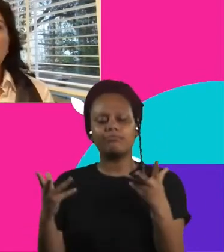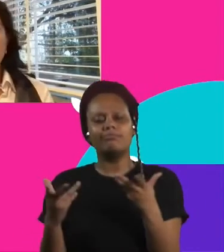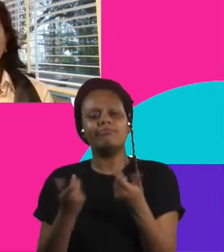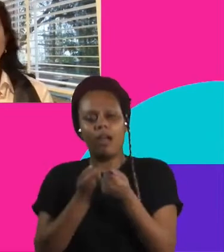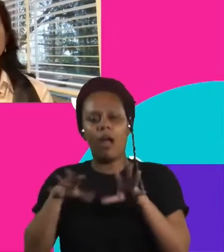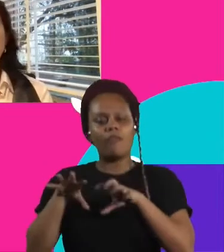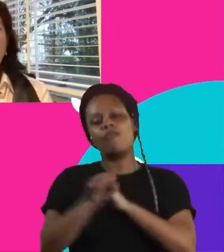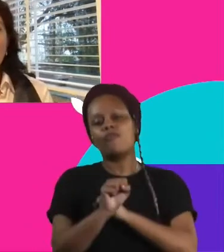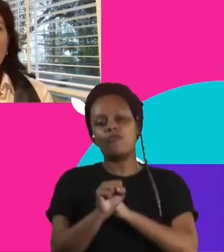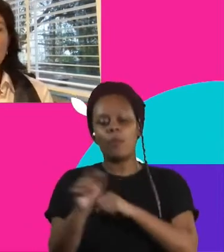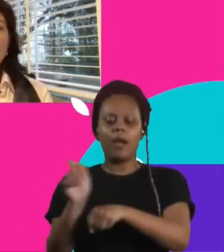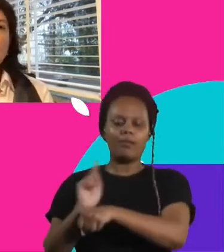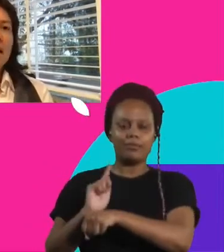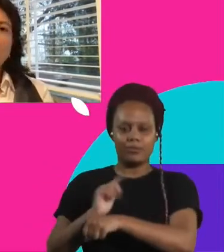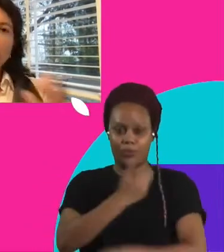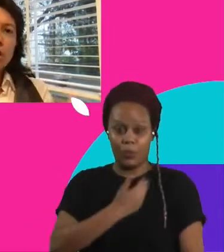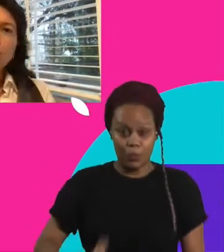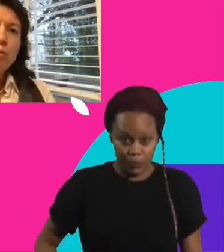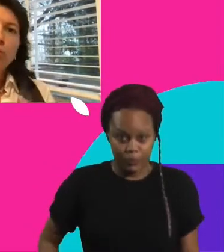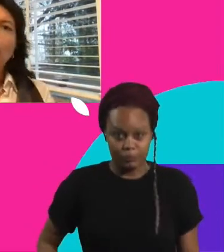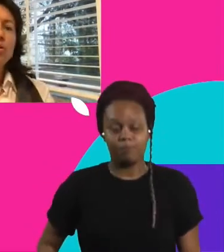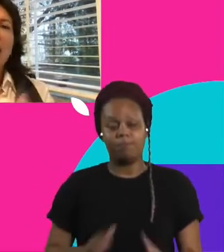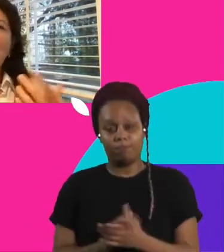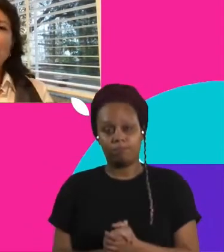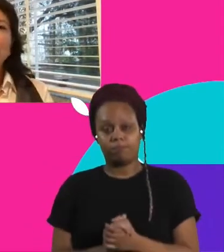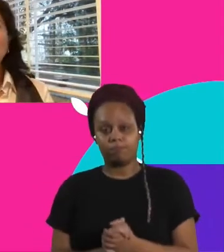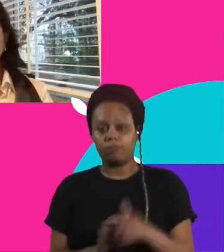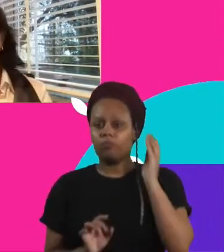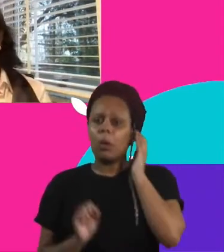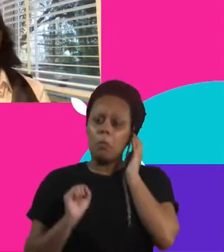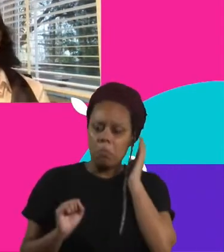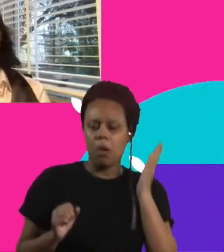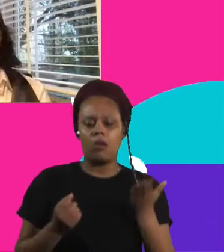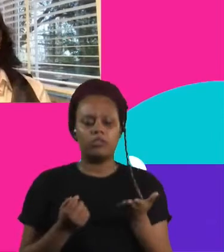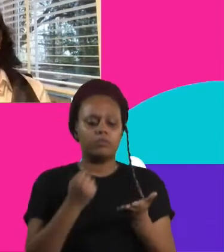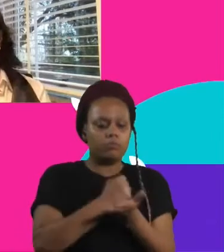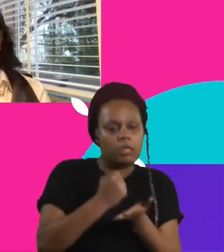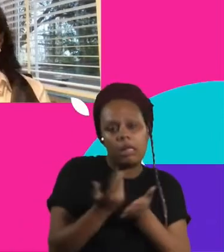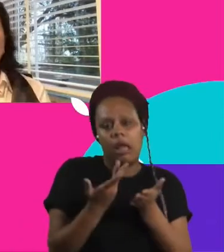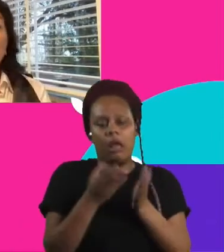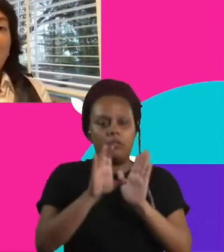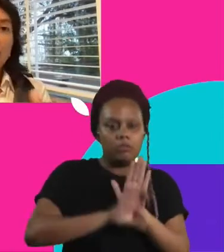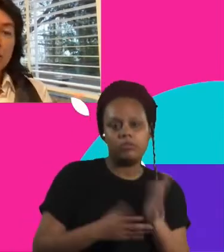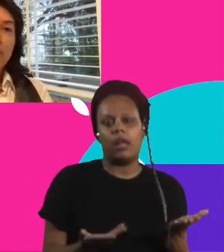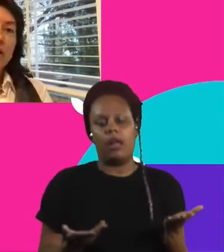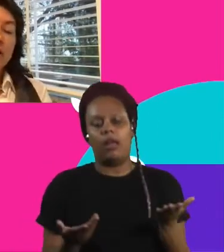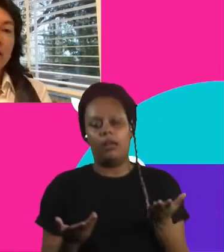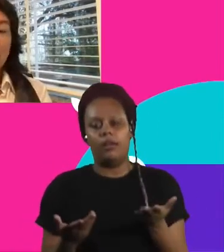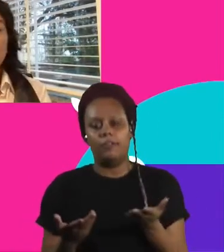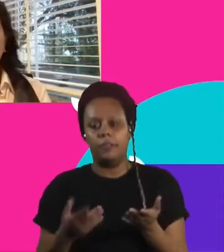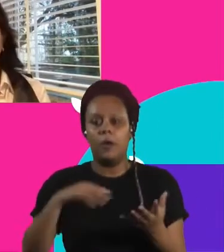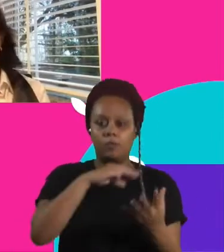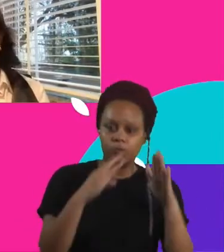formar o gestor público, seja o gestor público concursado, terceirizado ou comissionado, que é